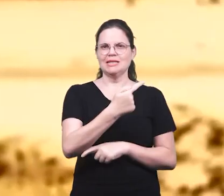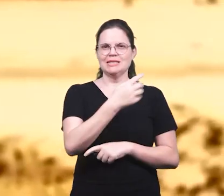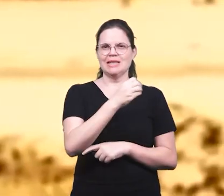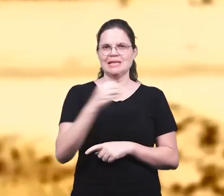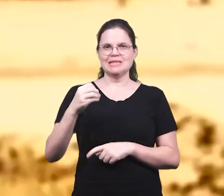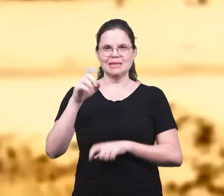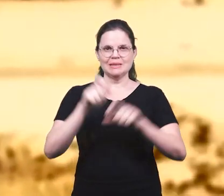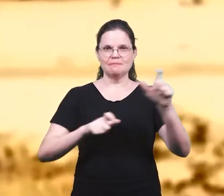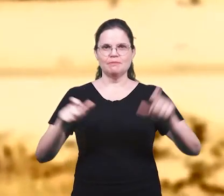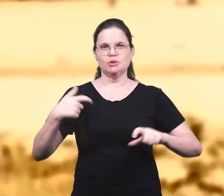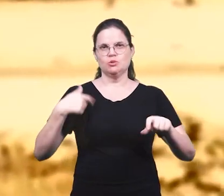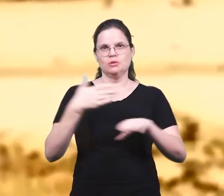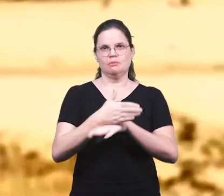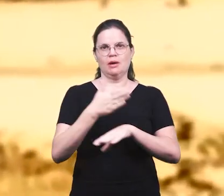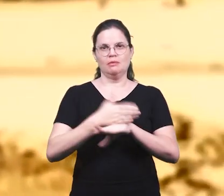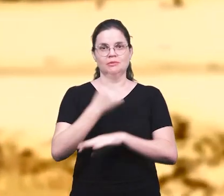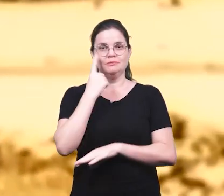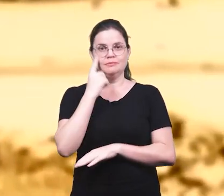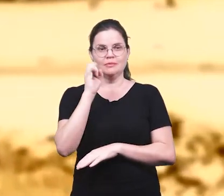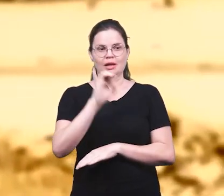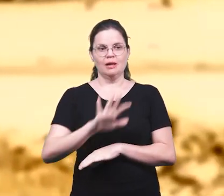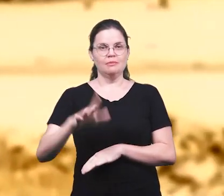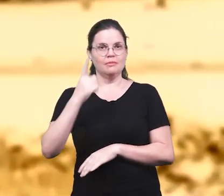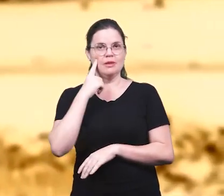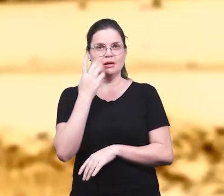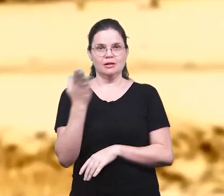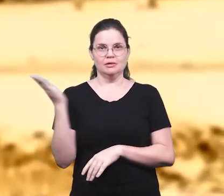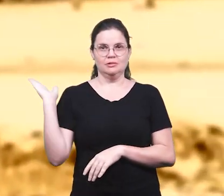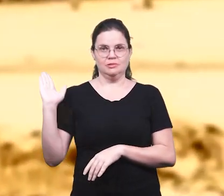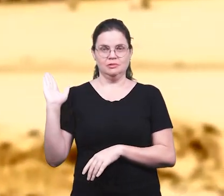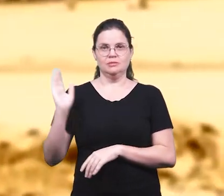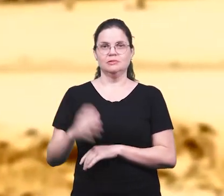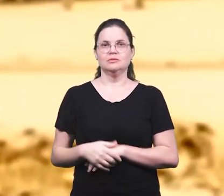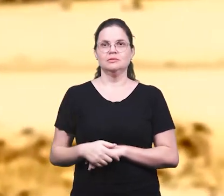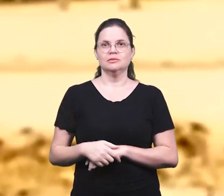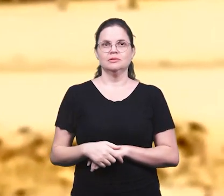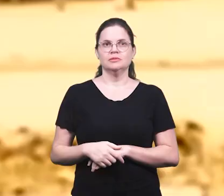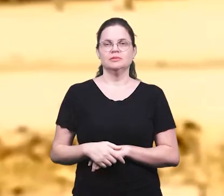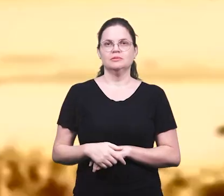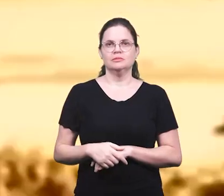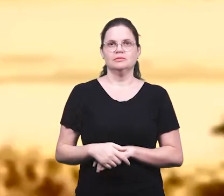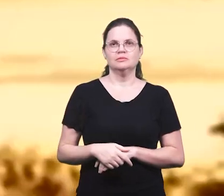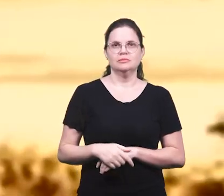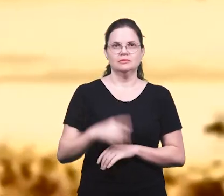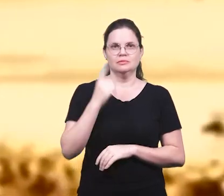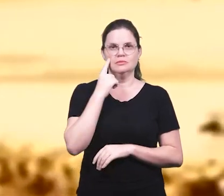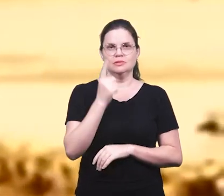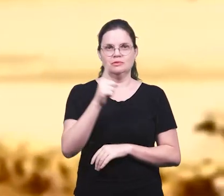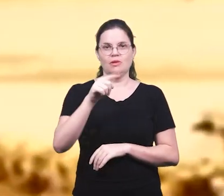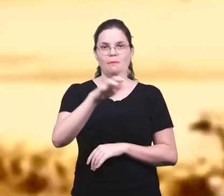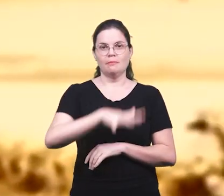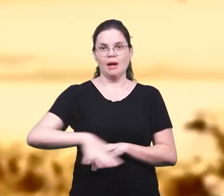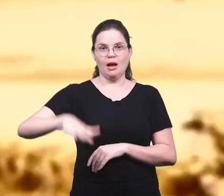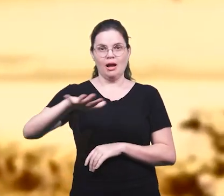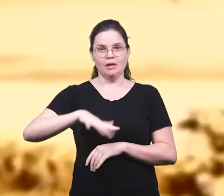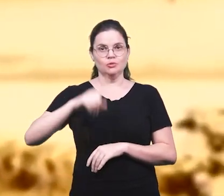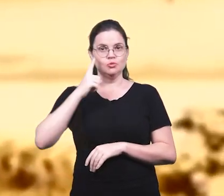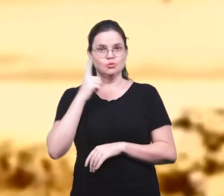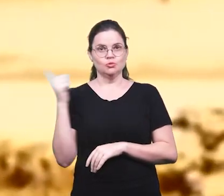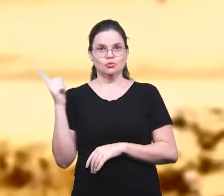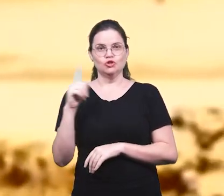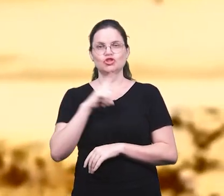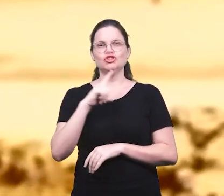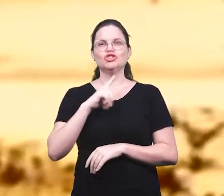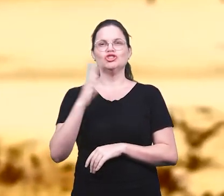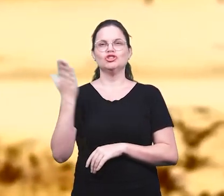pessoas. Nessas imagens que vocês estão vendo agora, ali está esse pátio onde era a casa